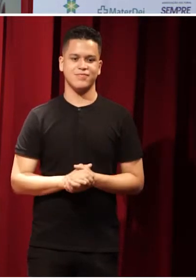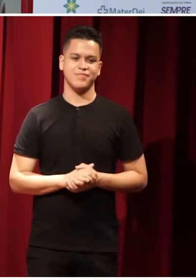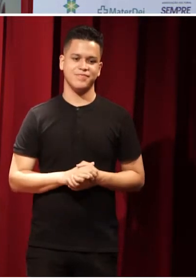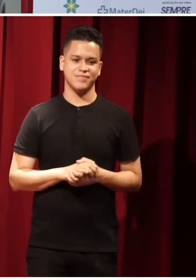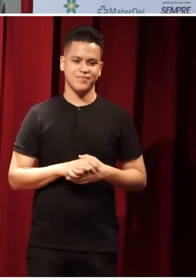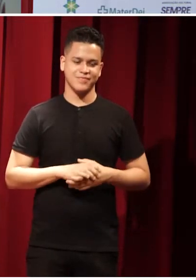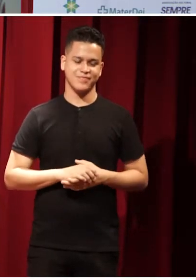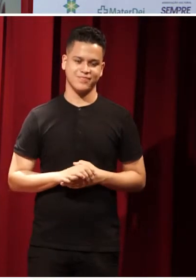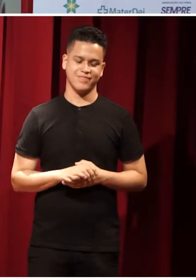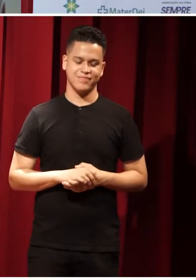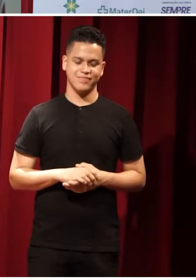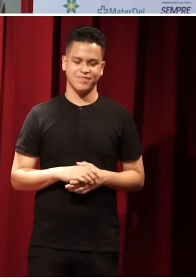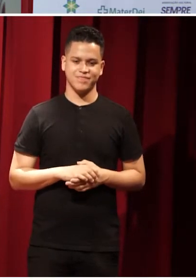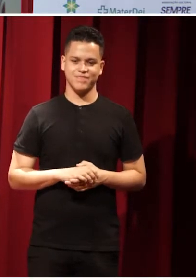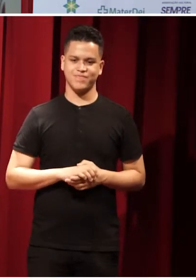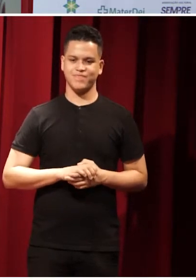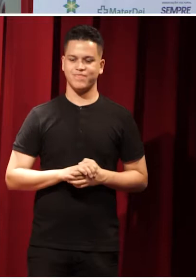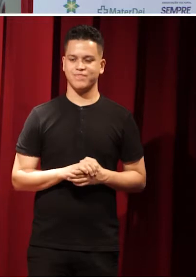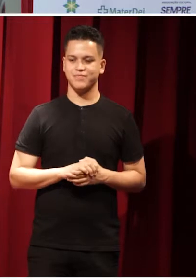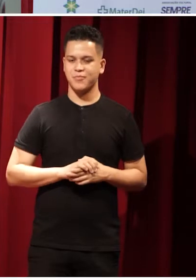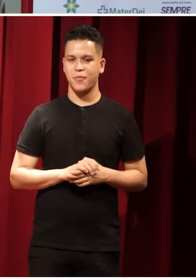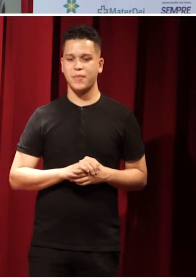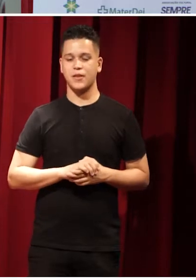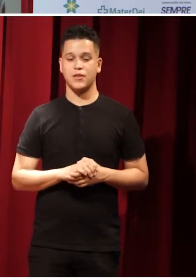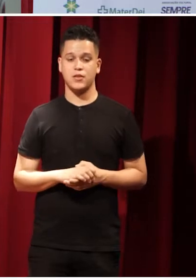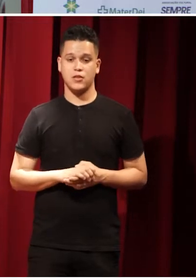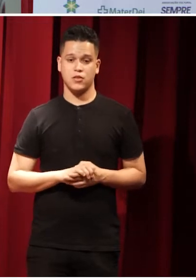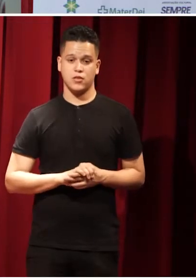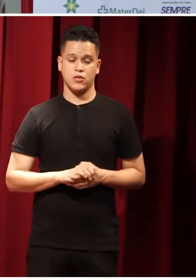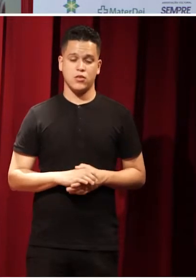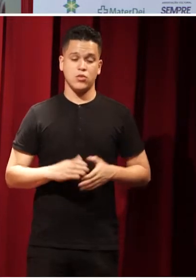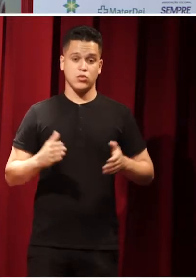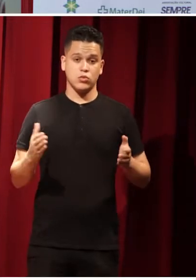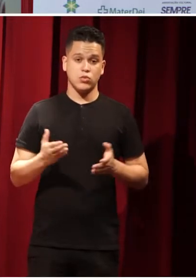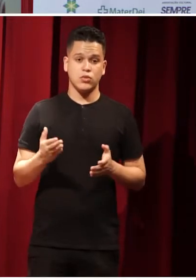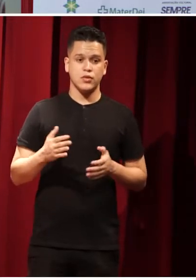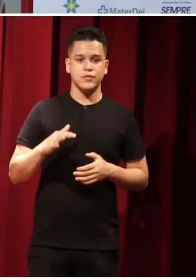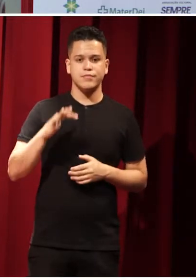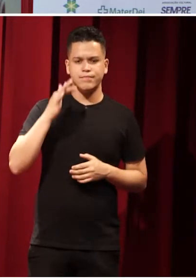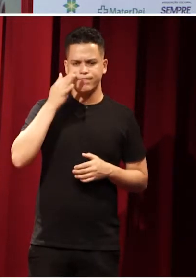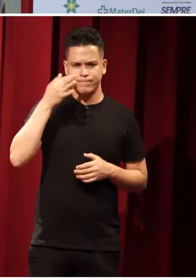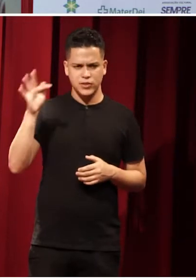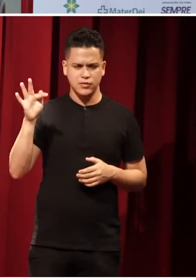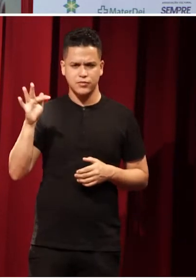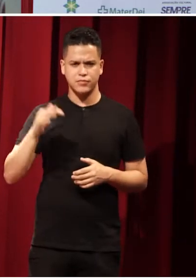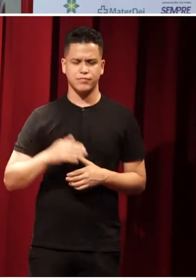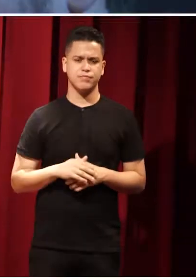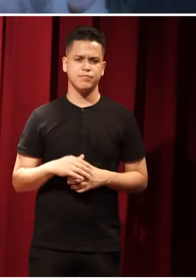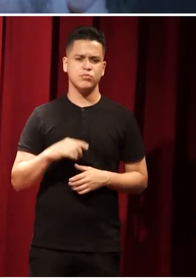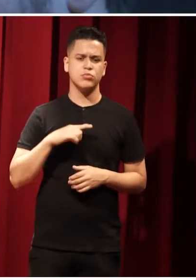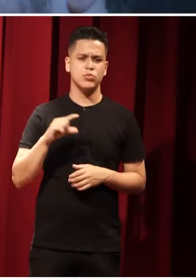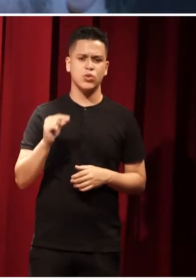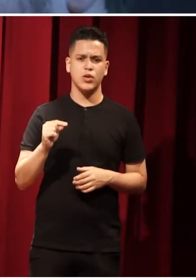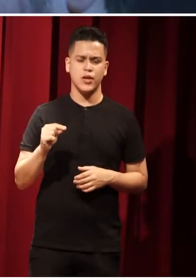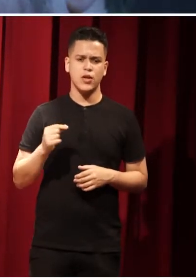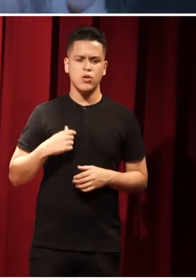Muito bom, Max, enfim. Hoje na França tem